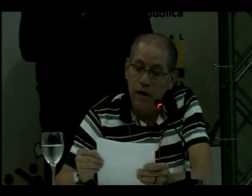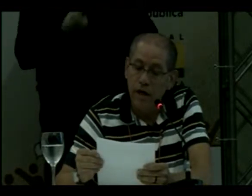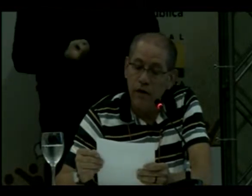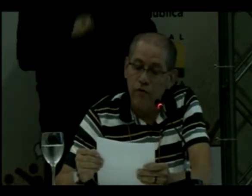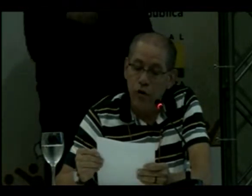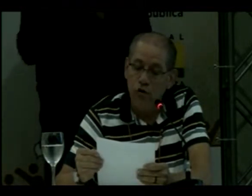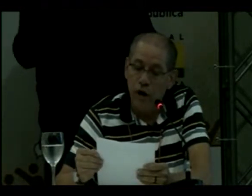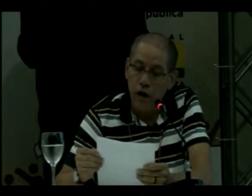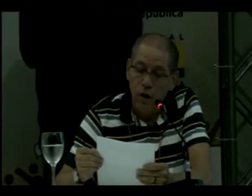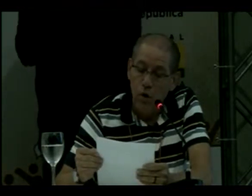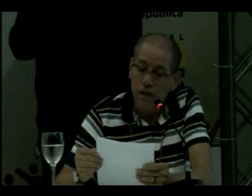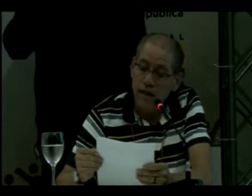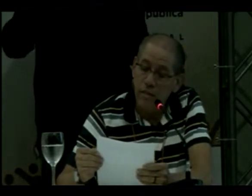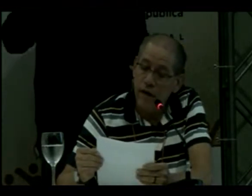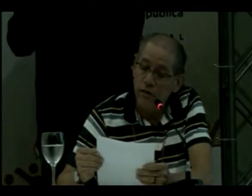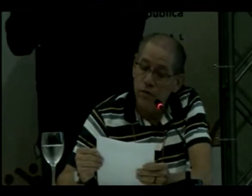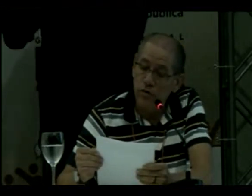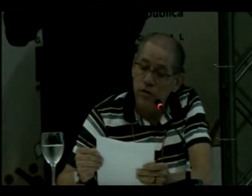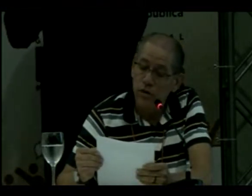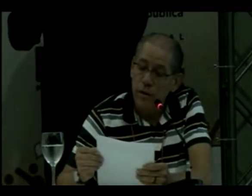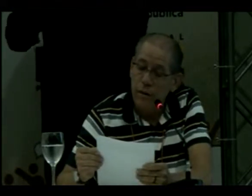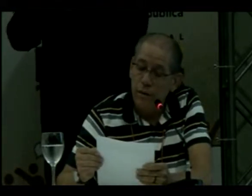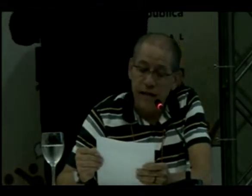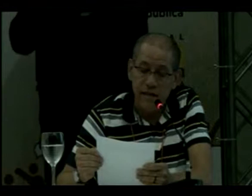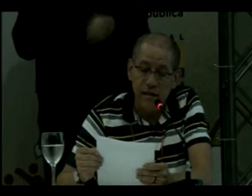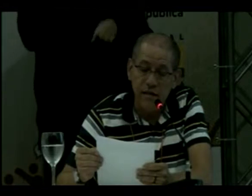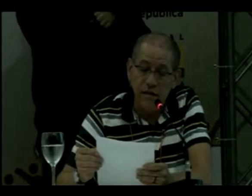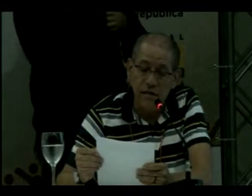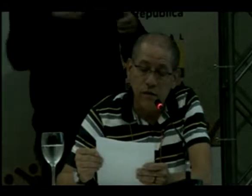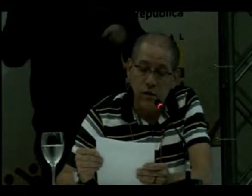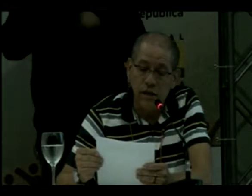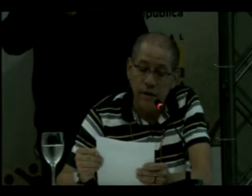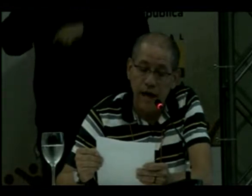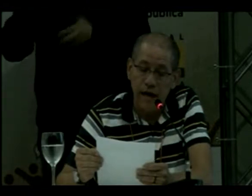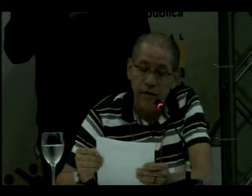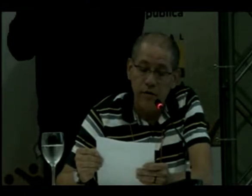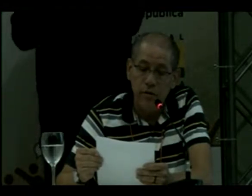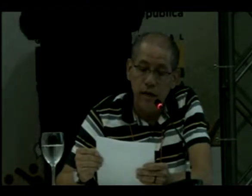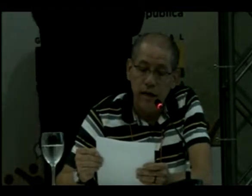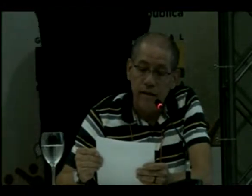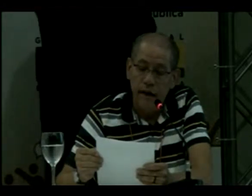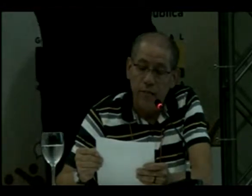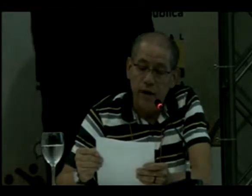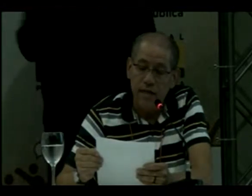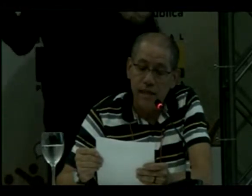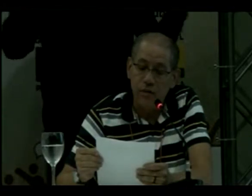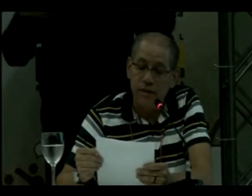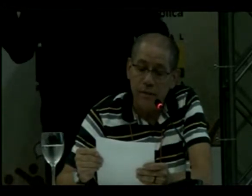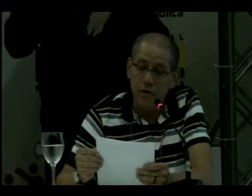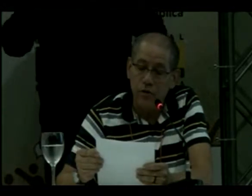trabalho que envolva os segmentos presentes no seminário, na elaboração da